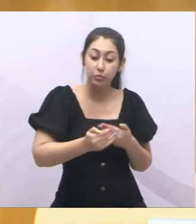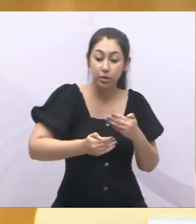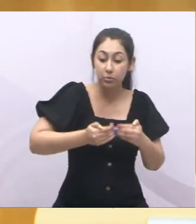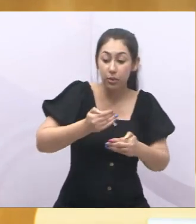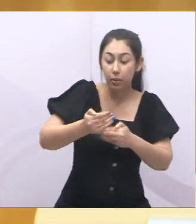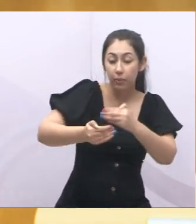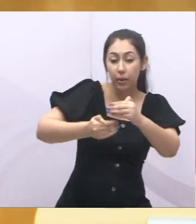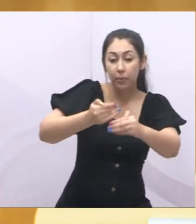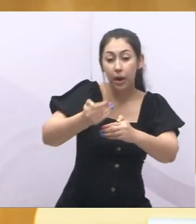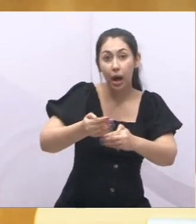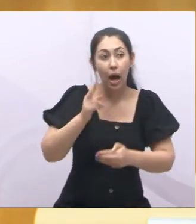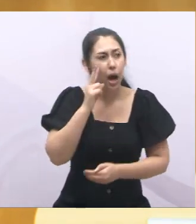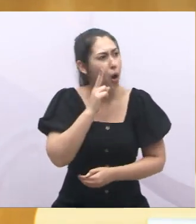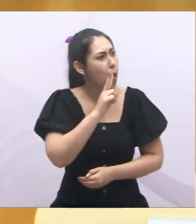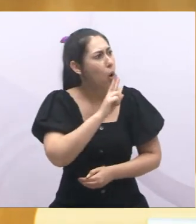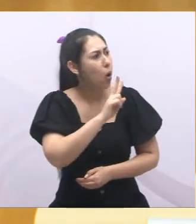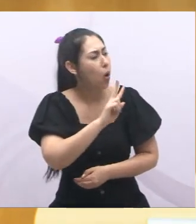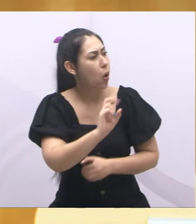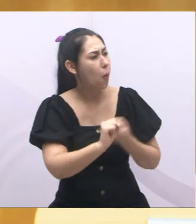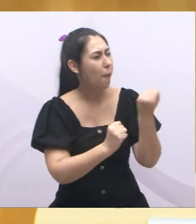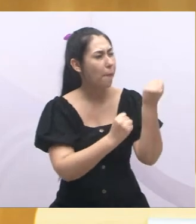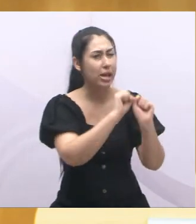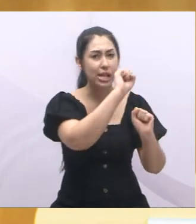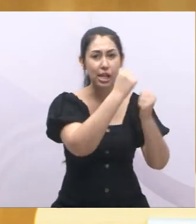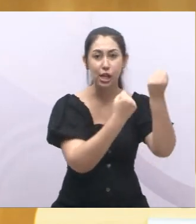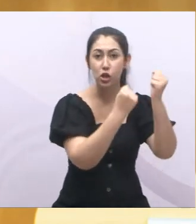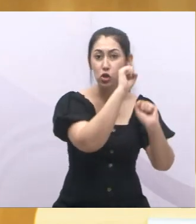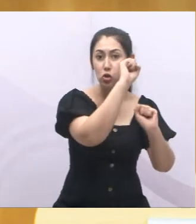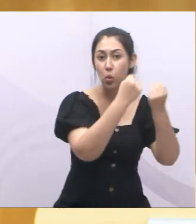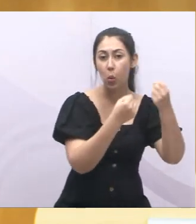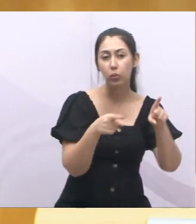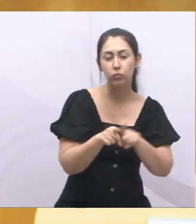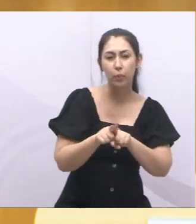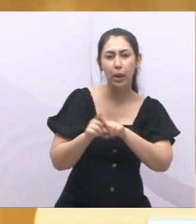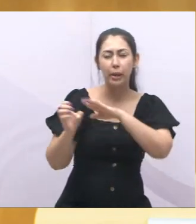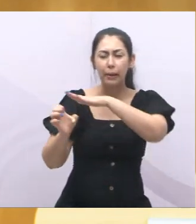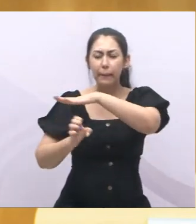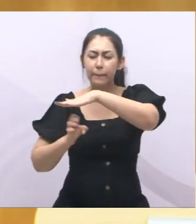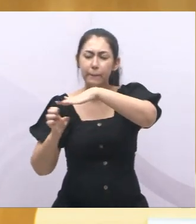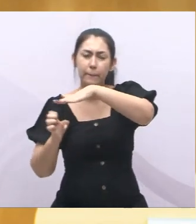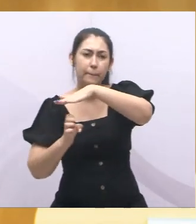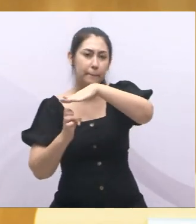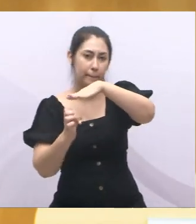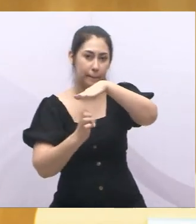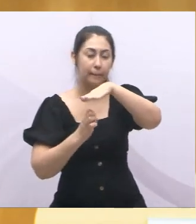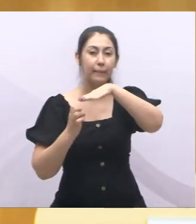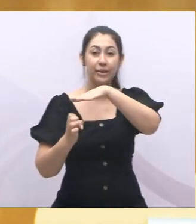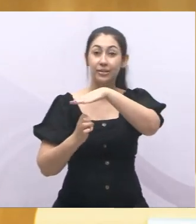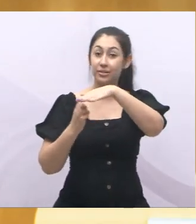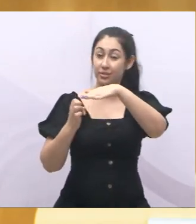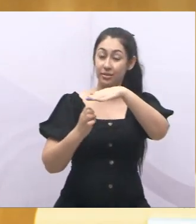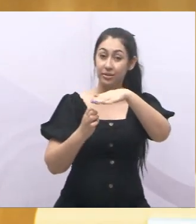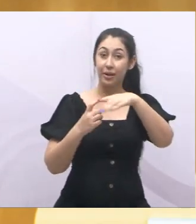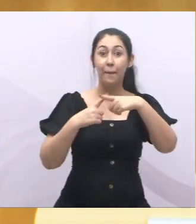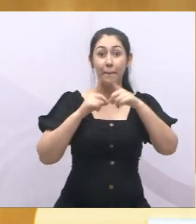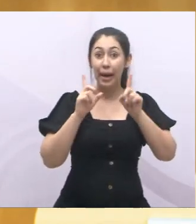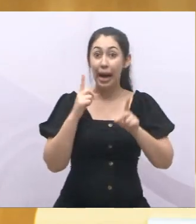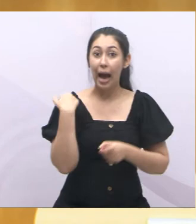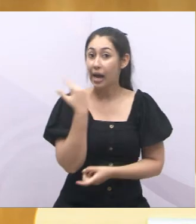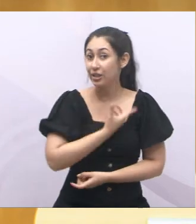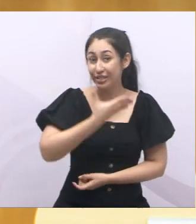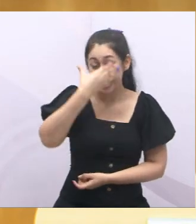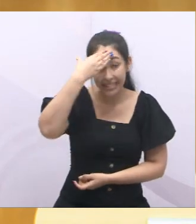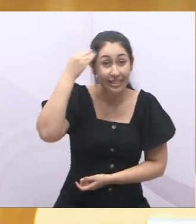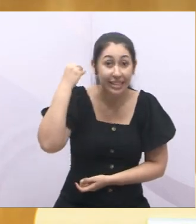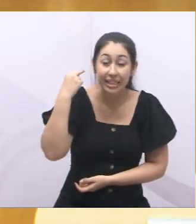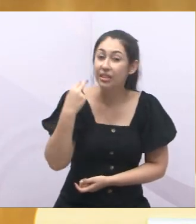das nossas indústrias, às margens da Dutra e nos condomínios industriais. Mas não nos esqueçamos